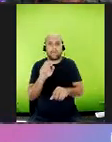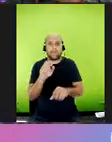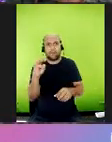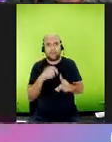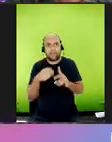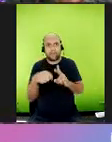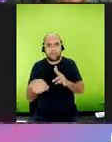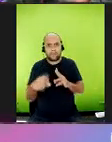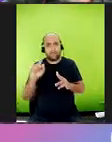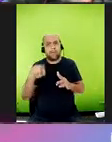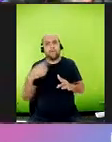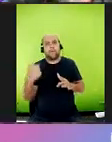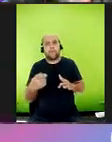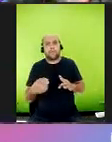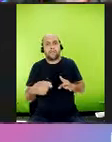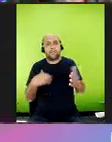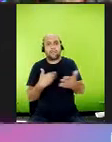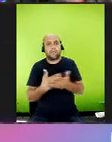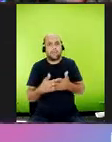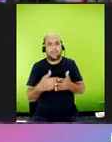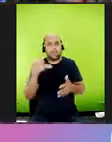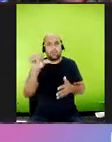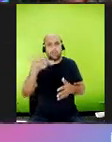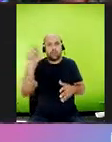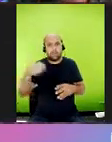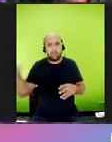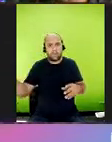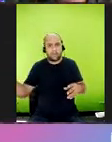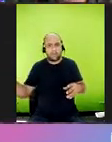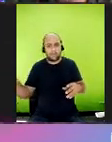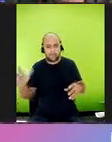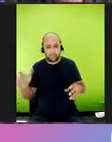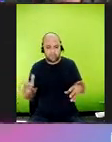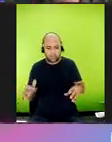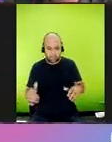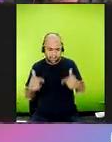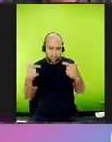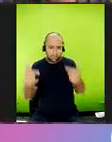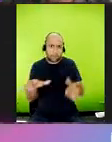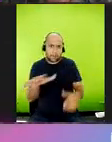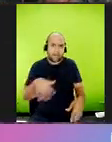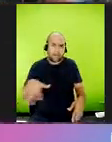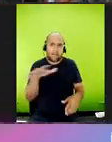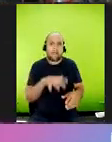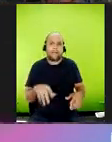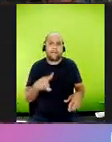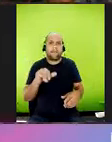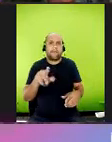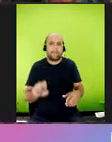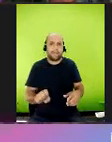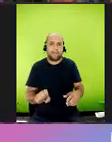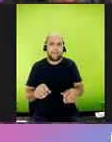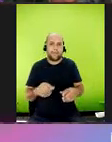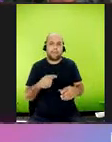o restante que vai até nove meses mais ou menos é feito dentro de áreas operacionais da Vale a gente já fechou do